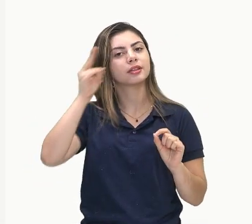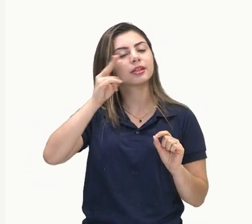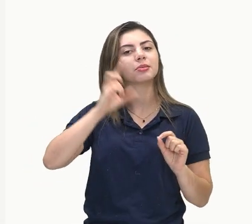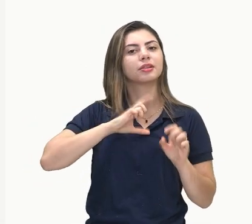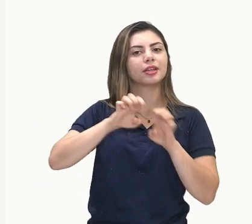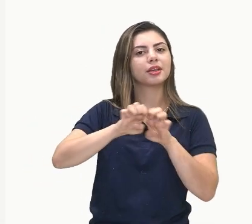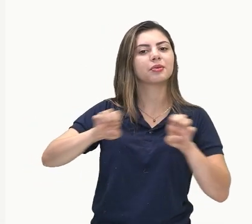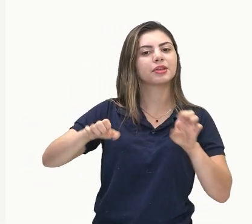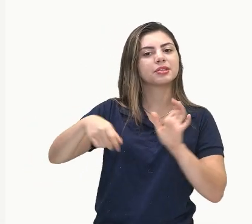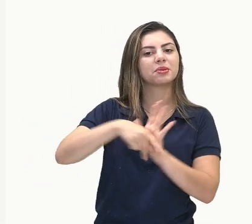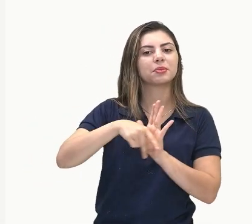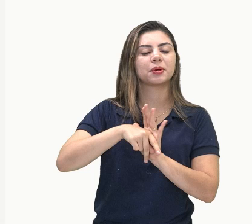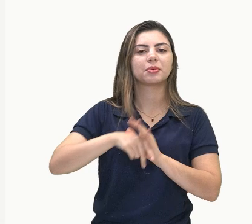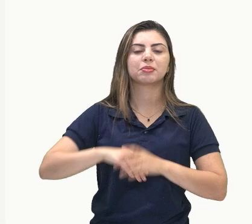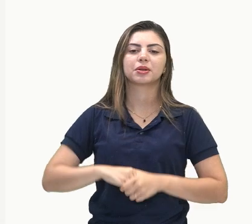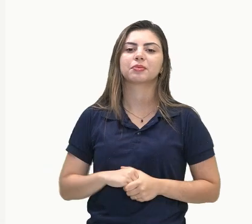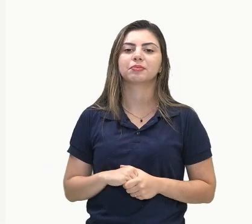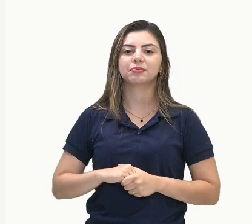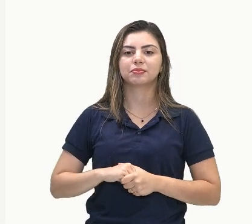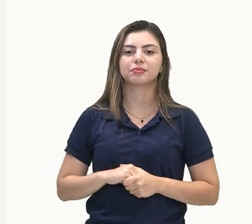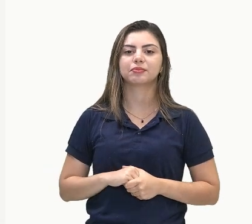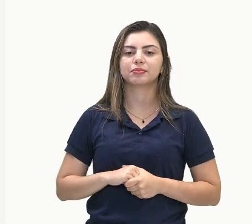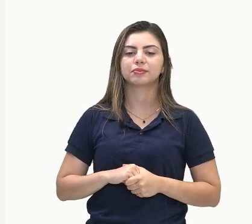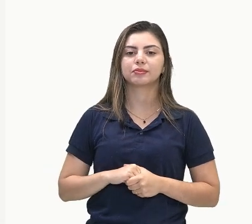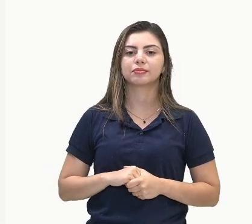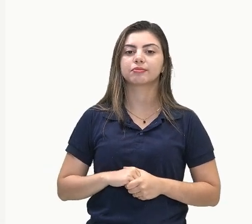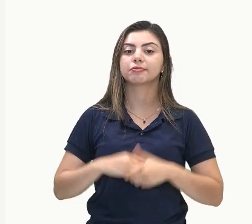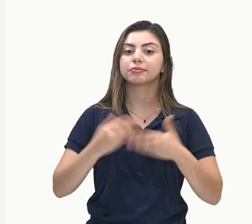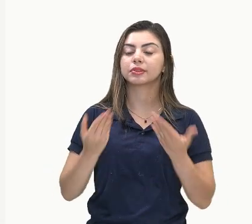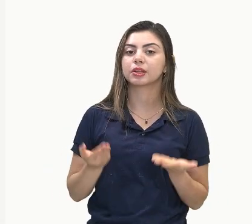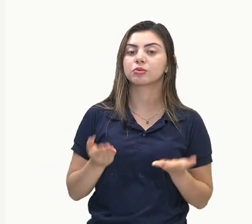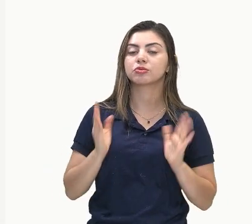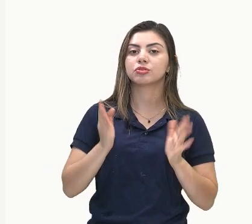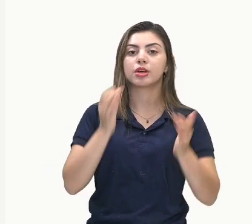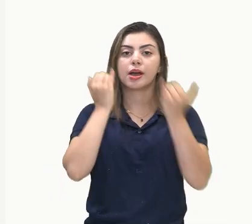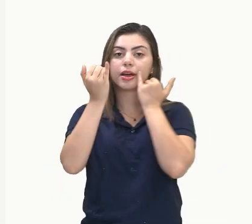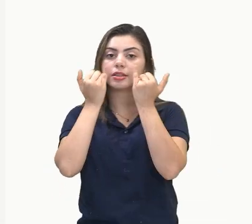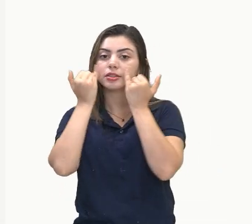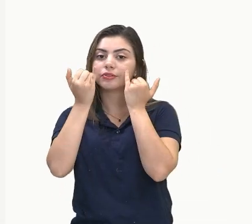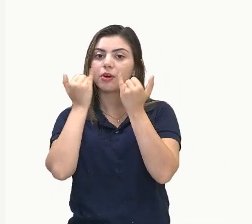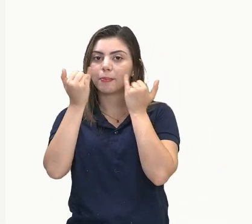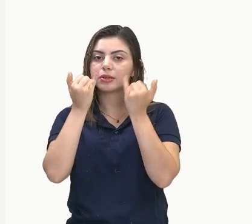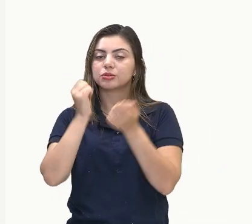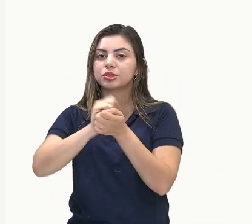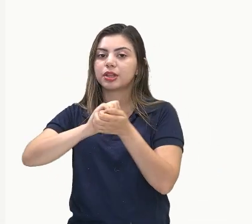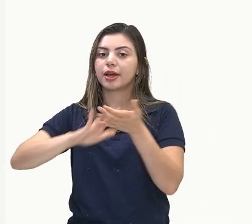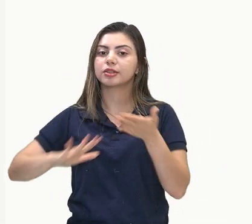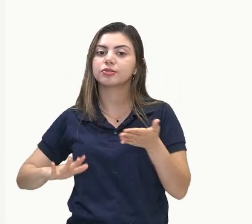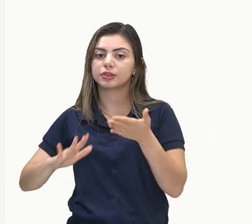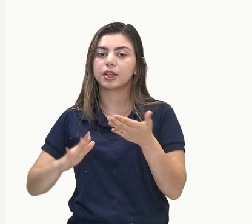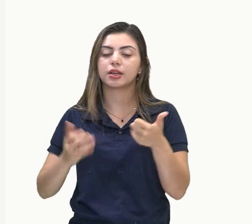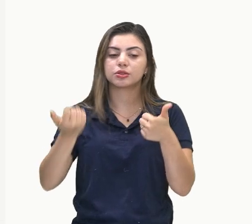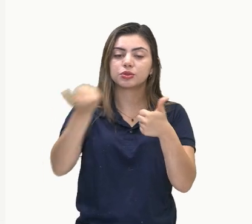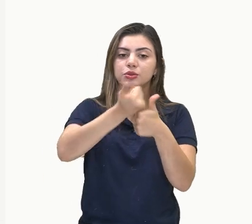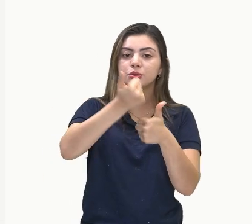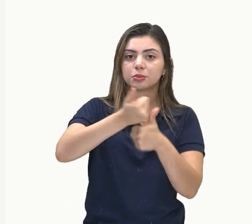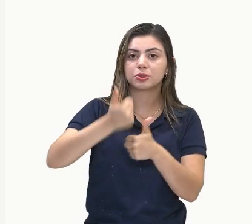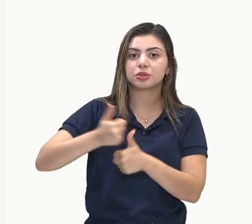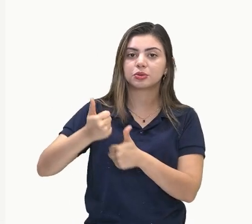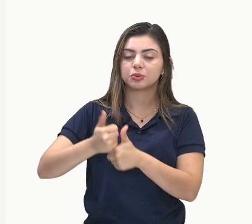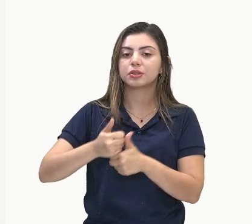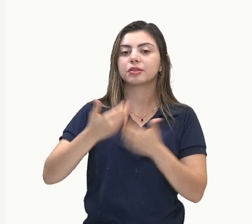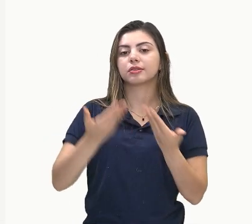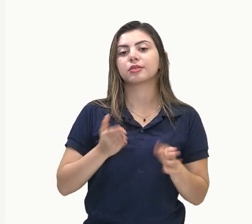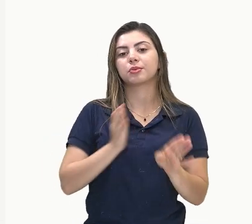mais yb menos ya ao quadrado. Substituindo, né, os parâmetros da fórmula da distância pelos dados que nós temos